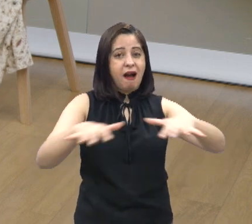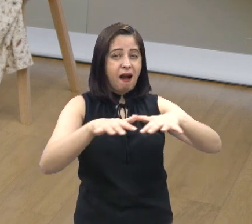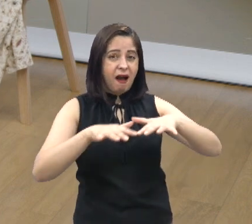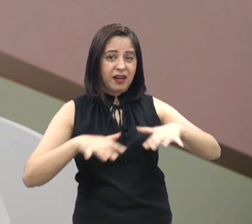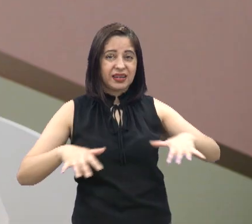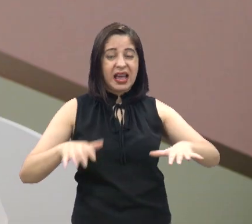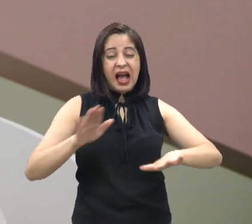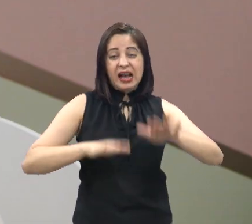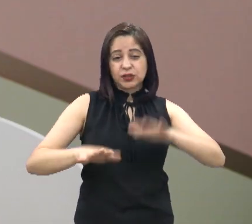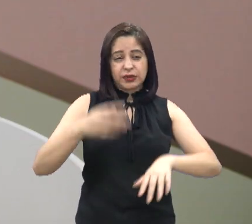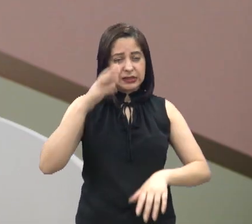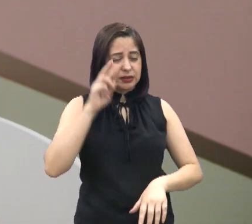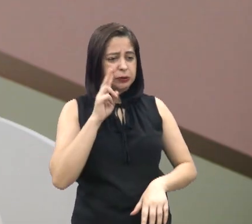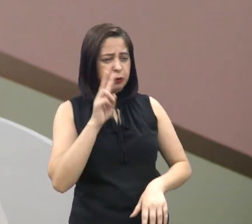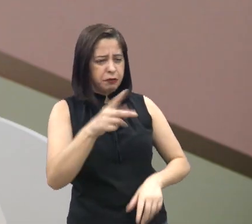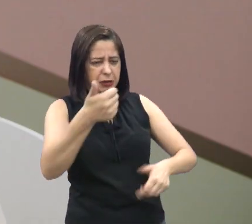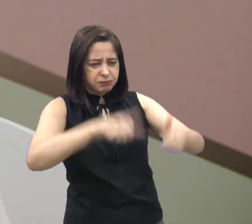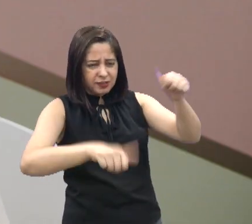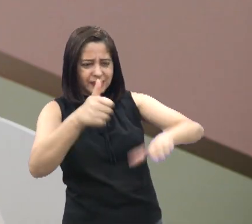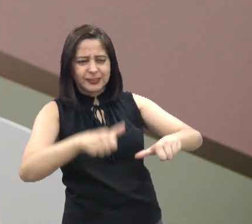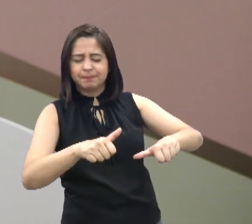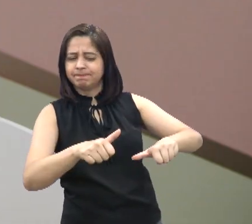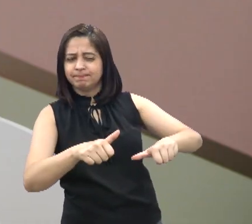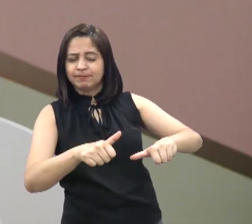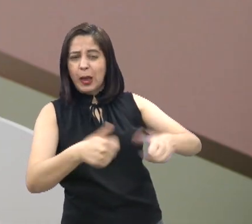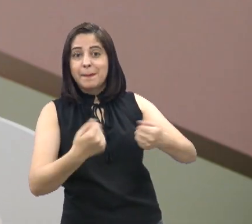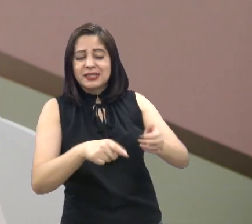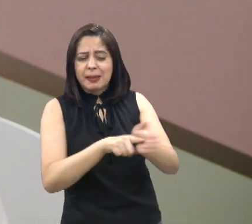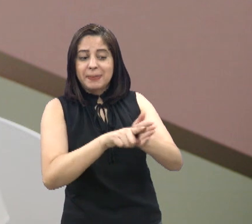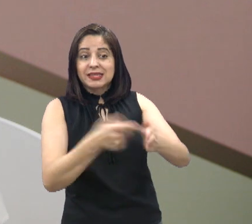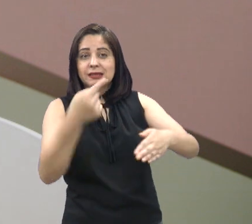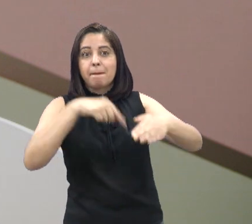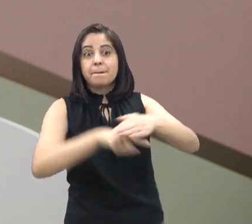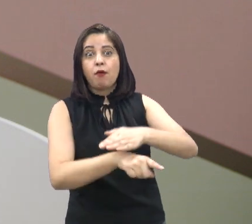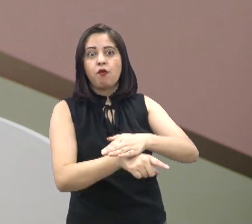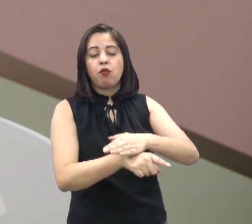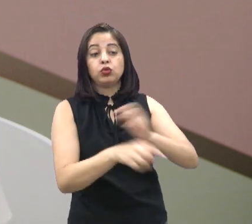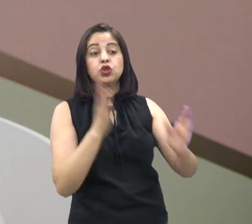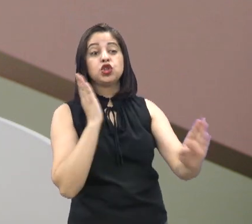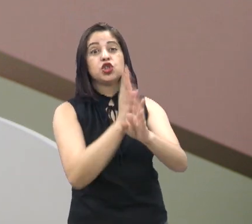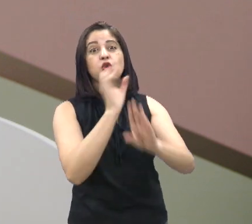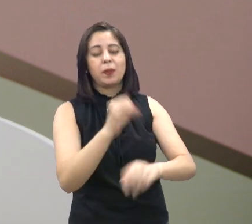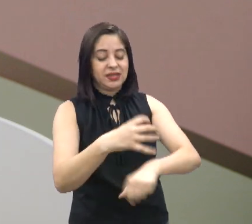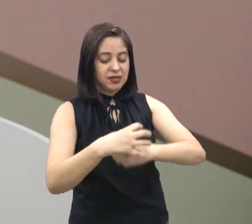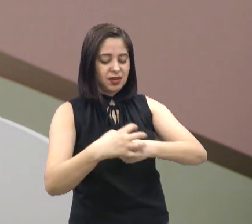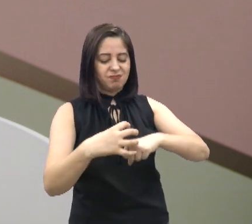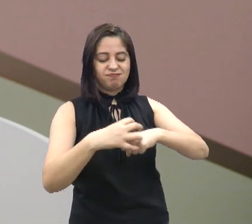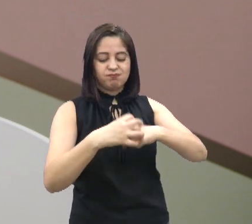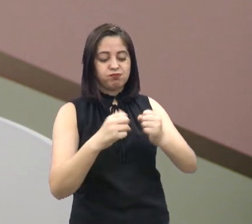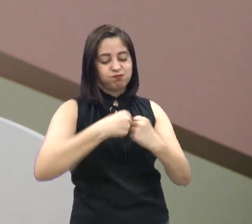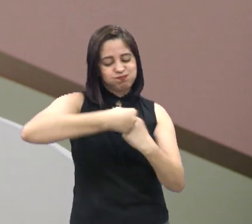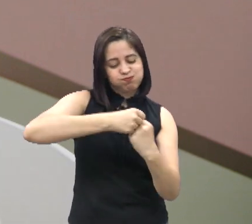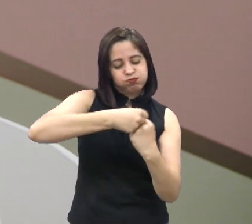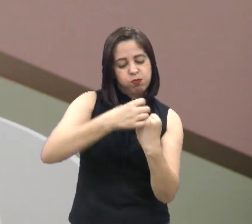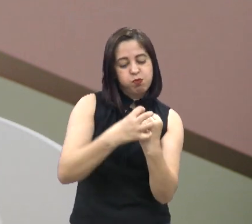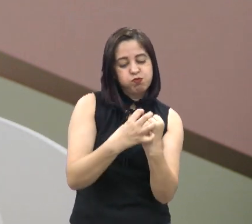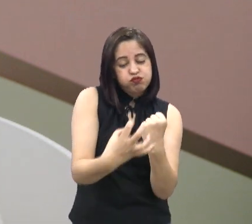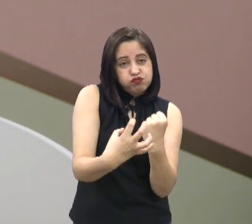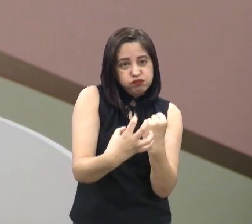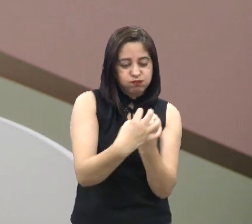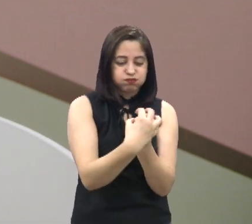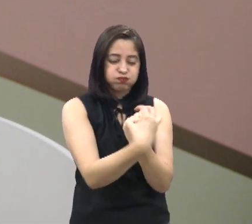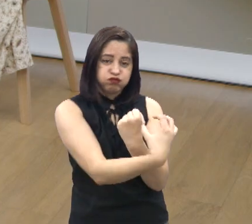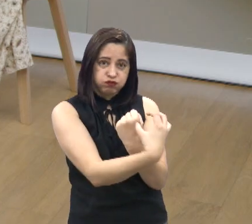quadro infeccioso, né? Mas tem uma predisposição genética em várias dessas patologias que